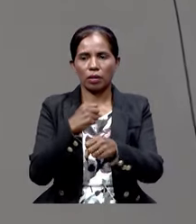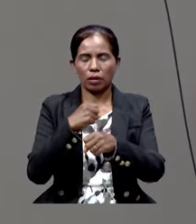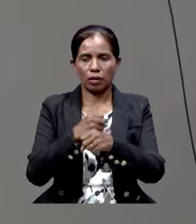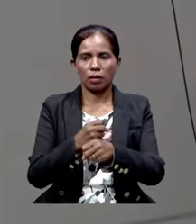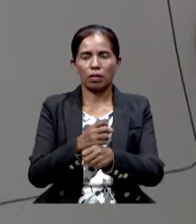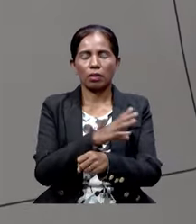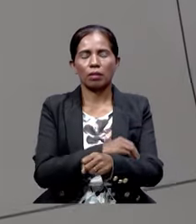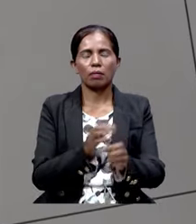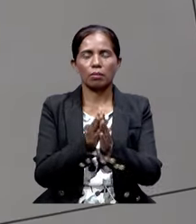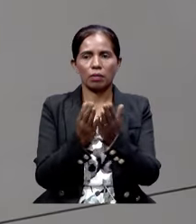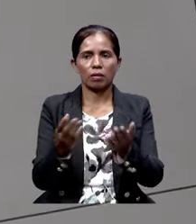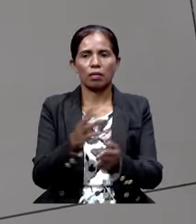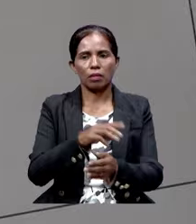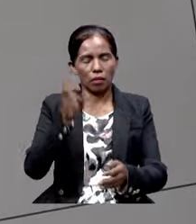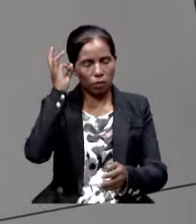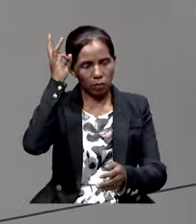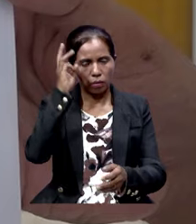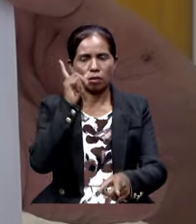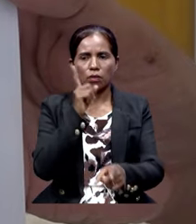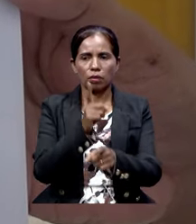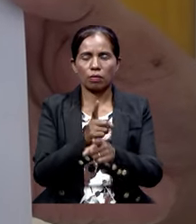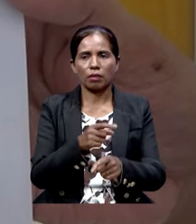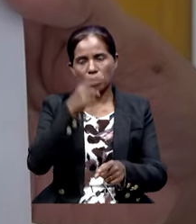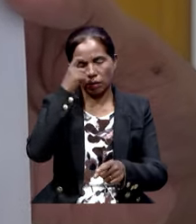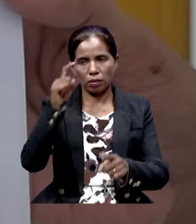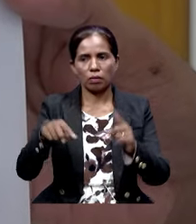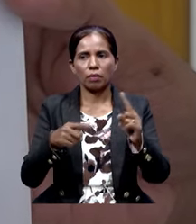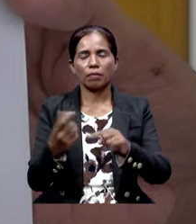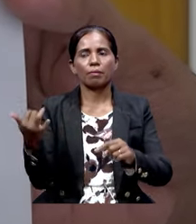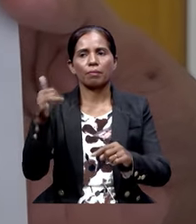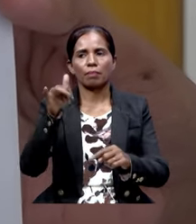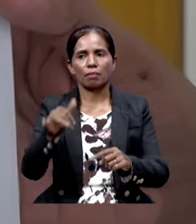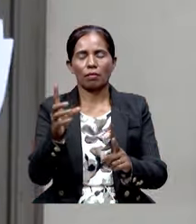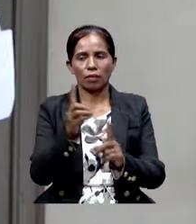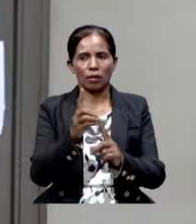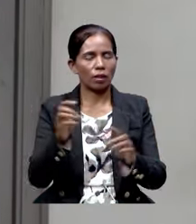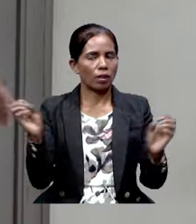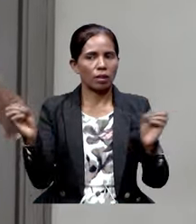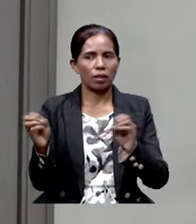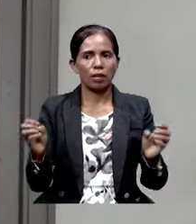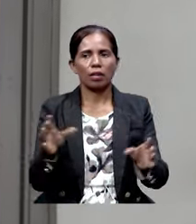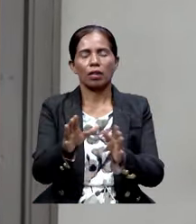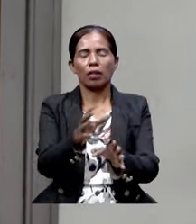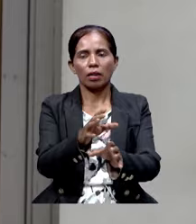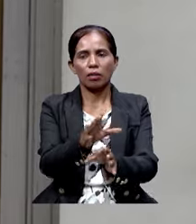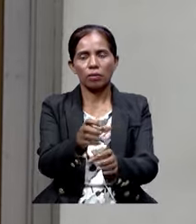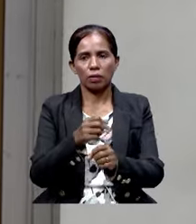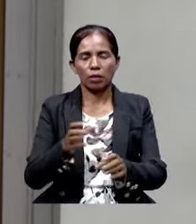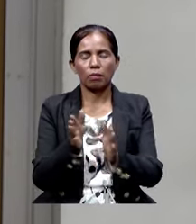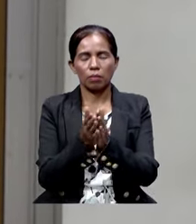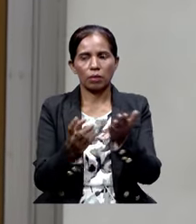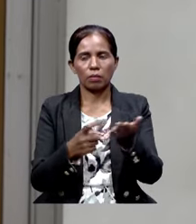Renovação Passaporte, preocupa teves. Tamba banheira e a semana Nini Lara, lá consegue retam passaporte,